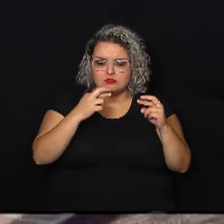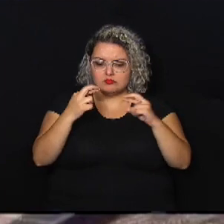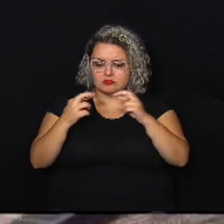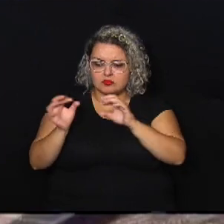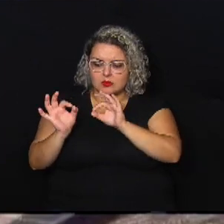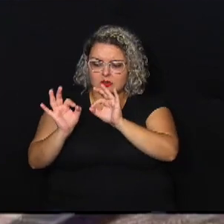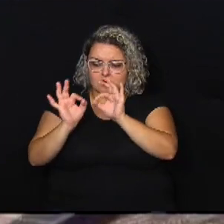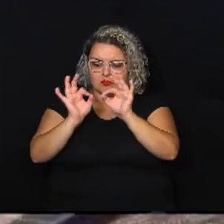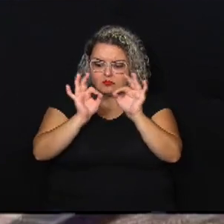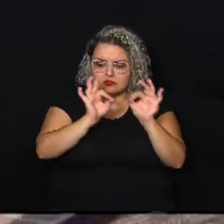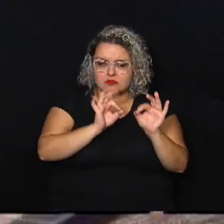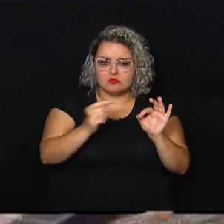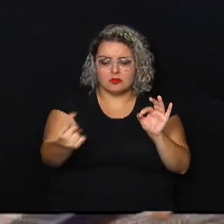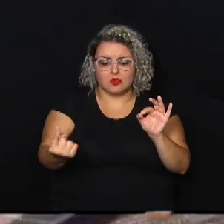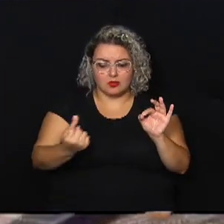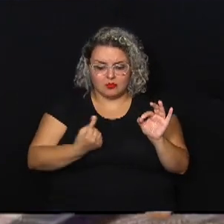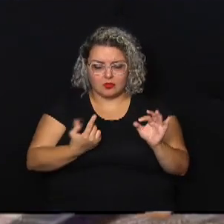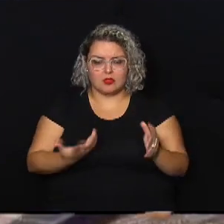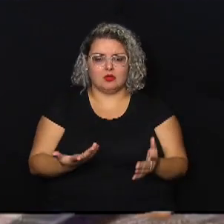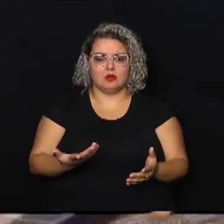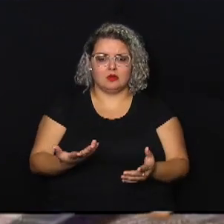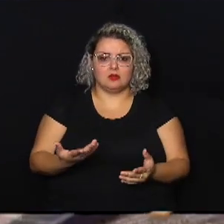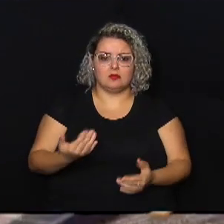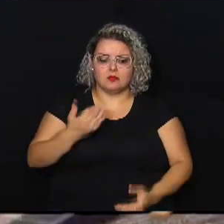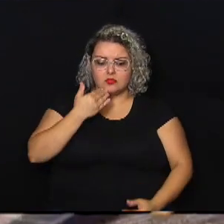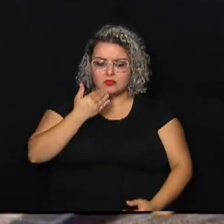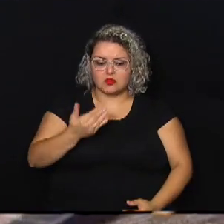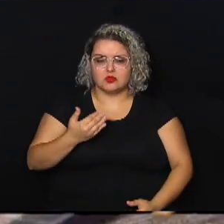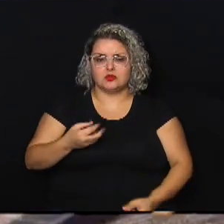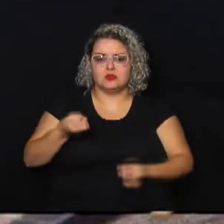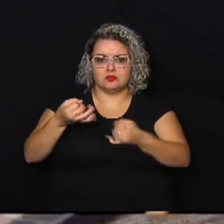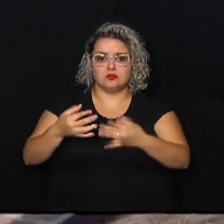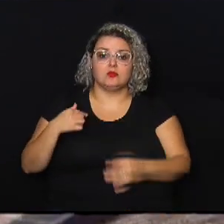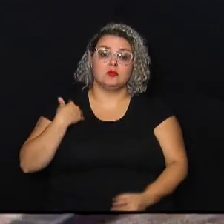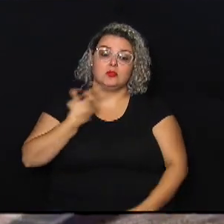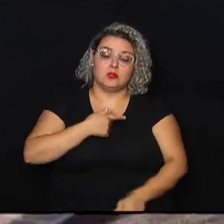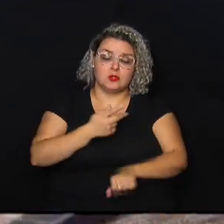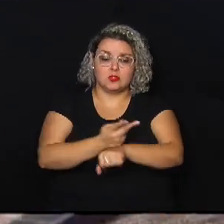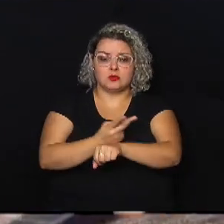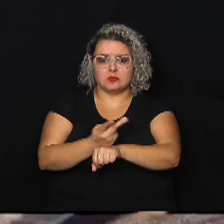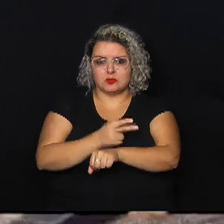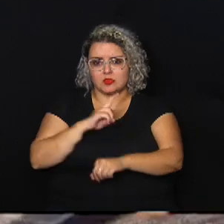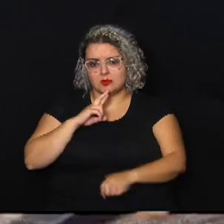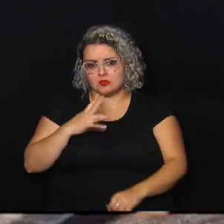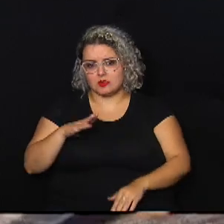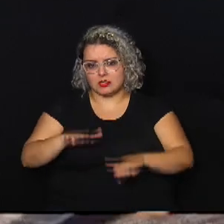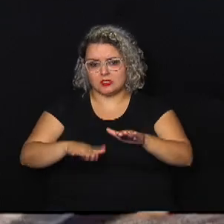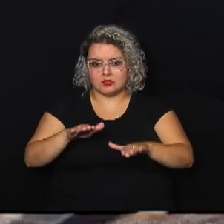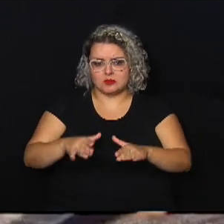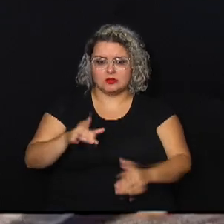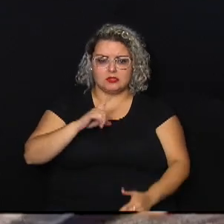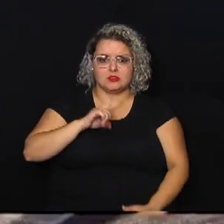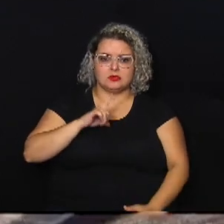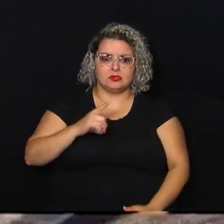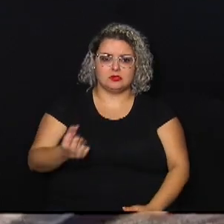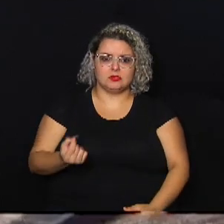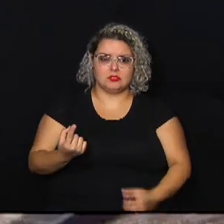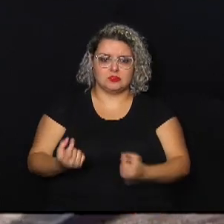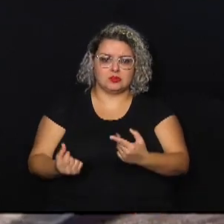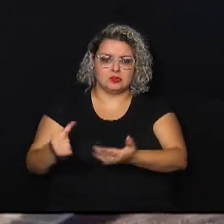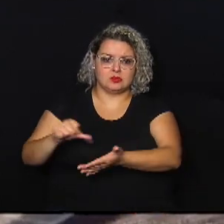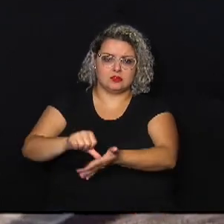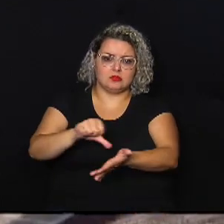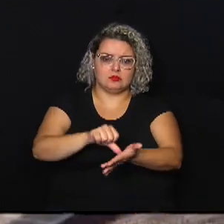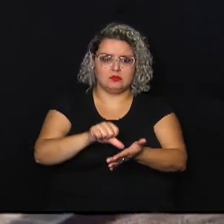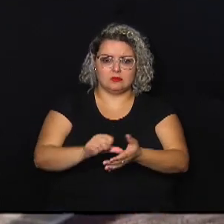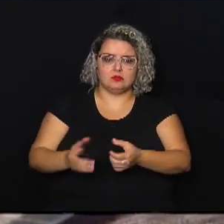reportam a nós, vereadores. Cabe a nós irmos atrás das respostas, né? Muitas vezes nós temos aí algumas unidades básicas de